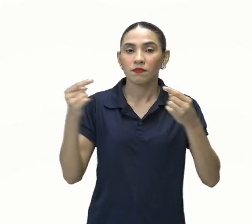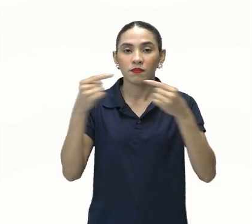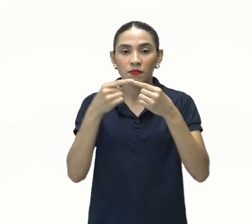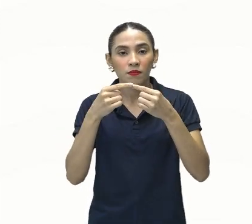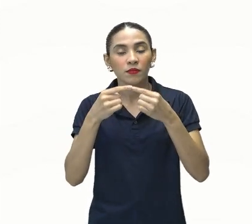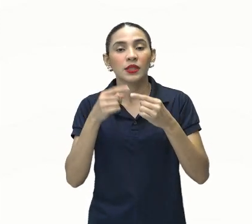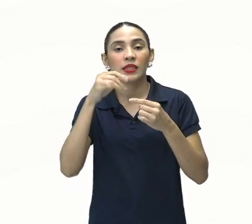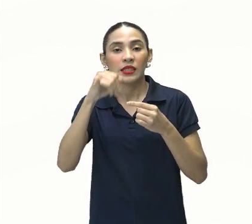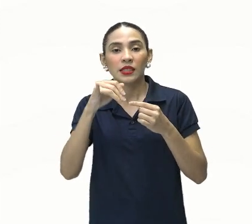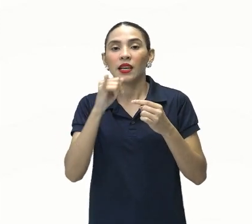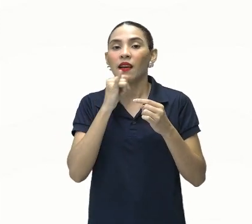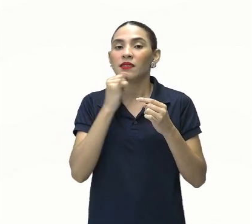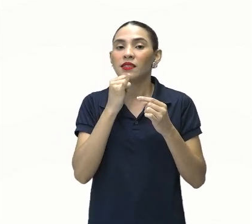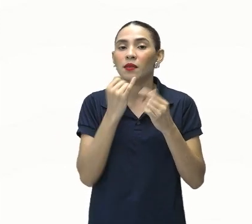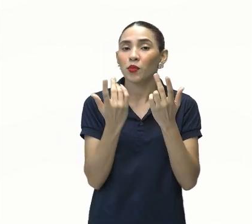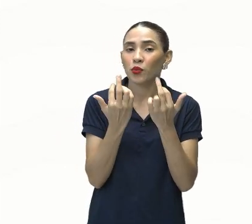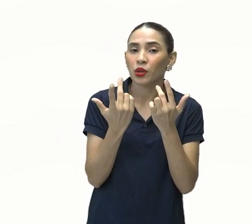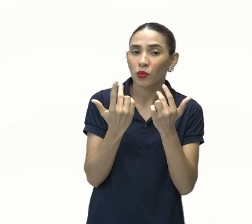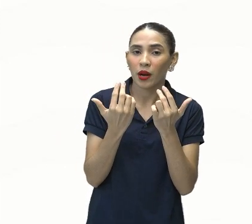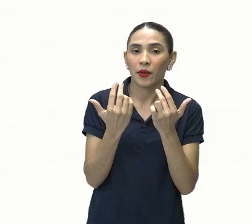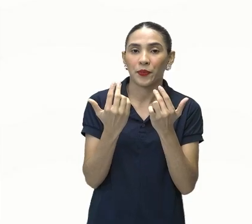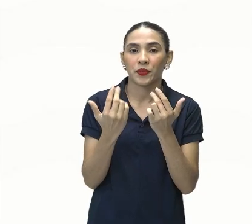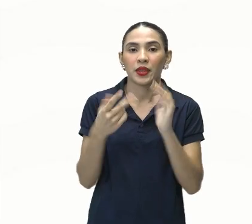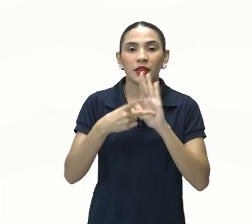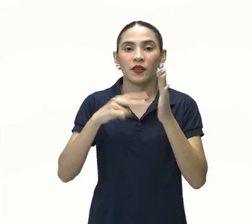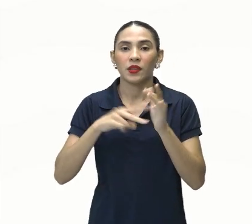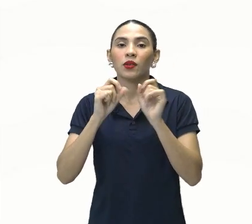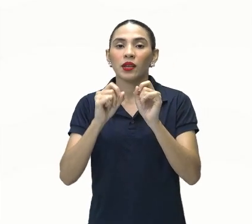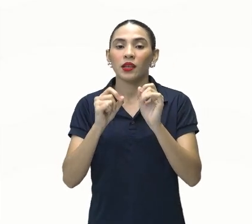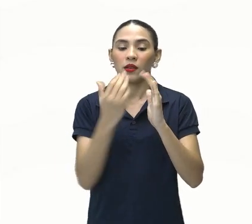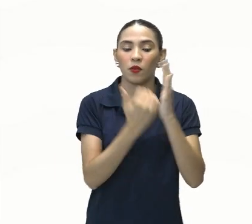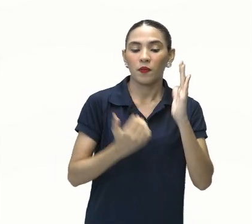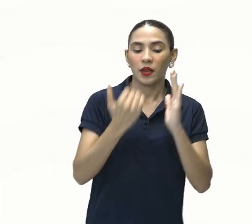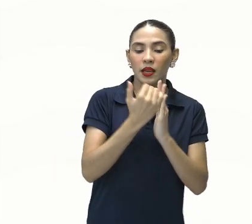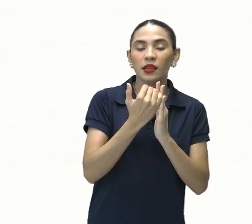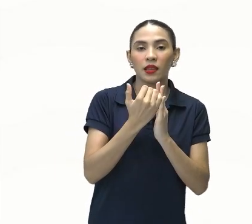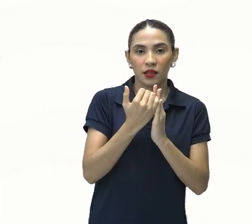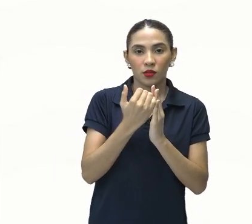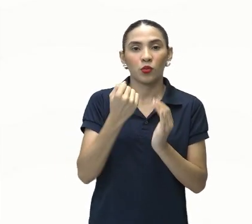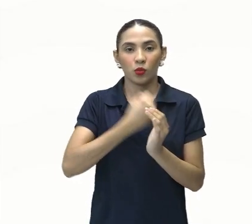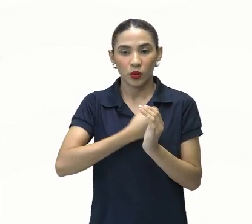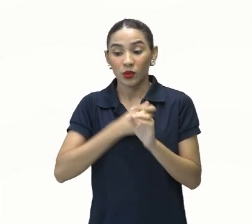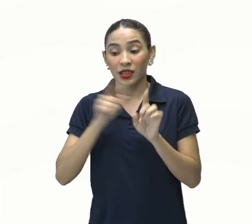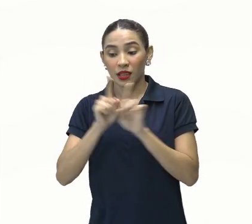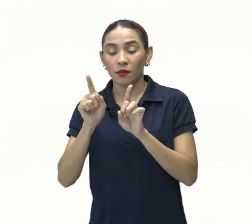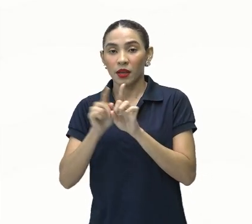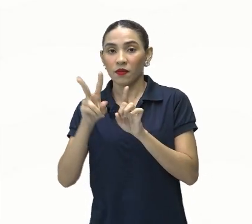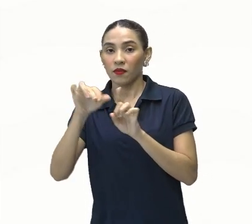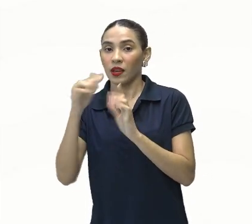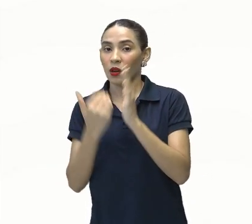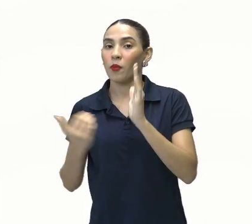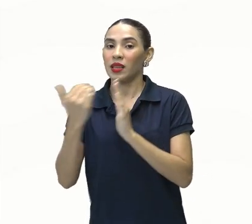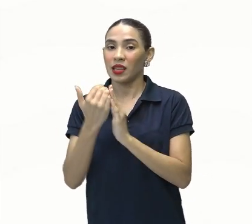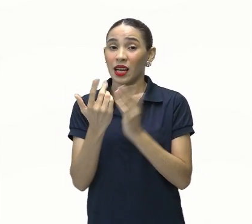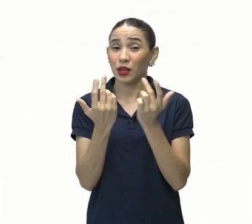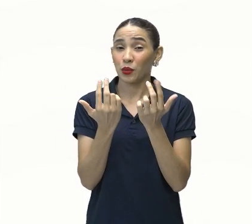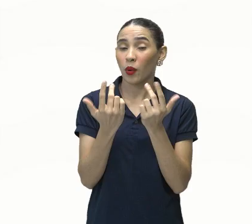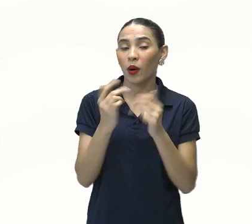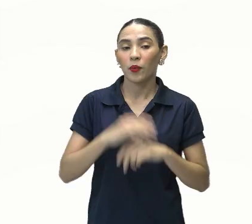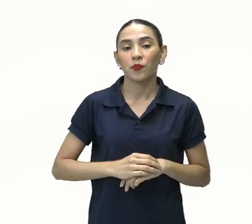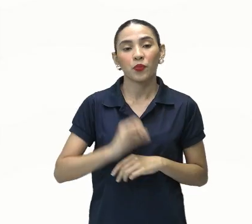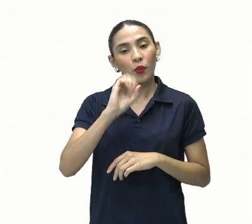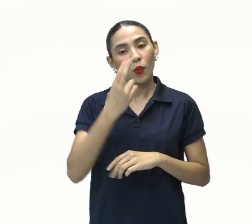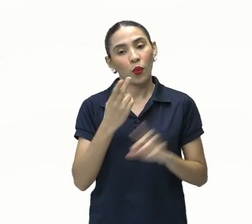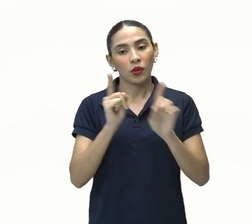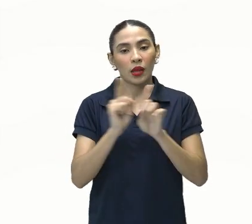sempre na mesma razão, ou seja, uma aumenta e a outra aumenta, na mesma proporção,